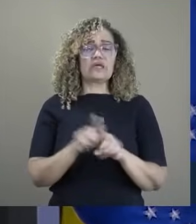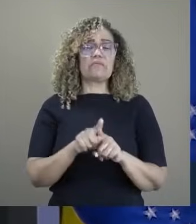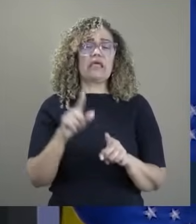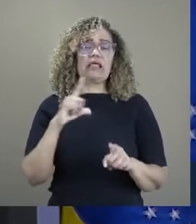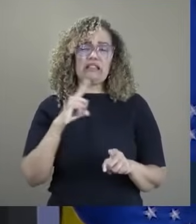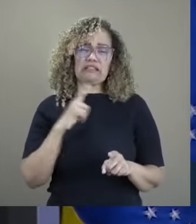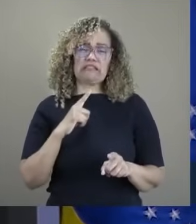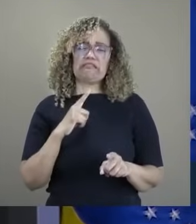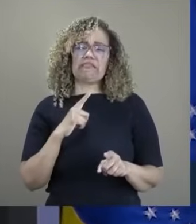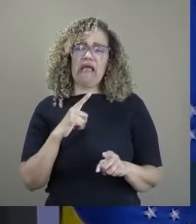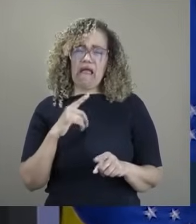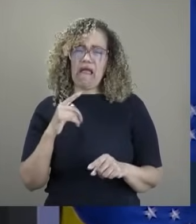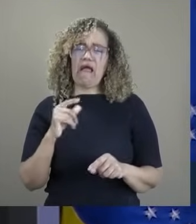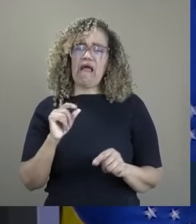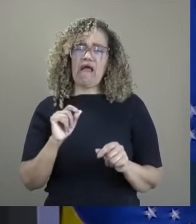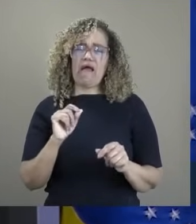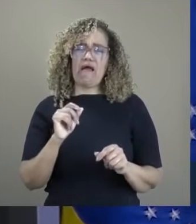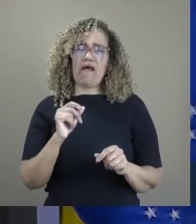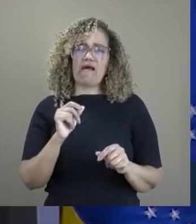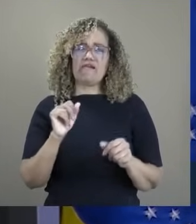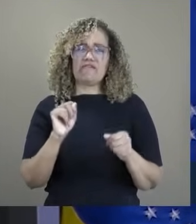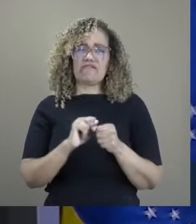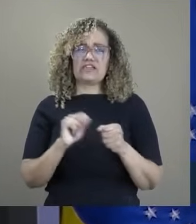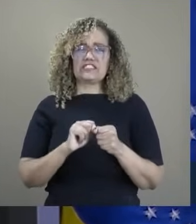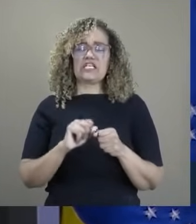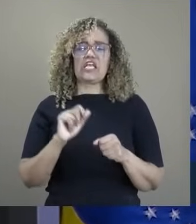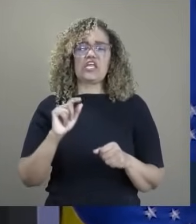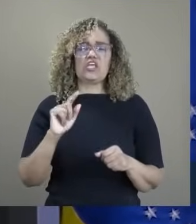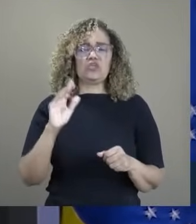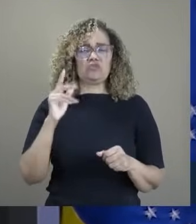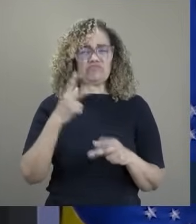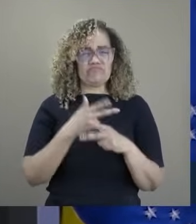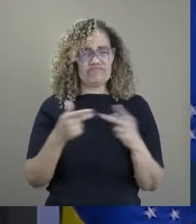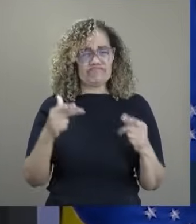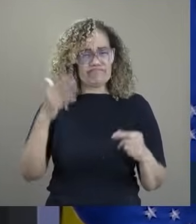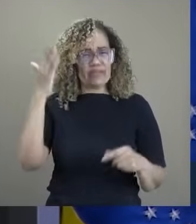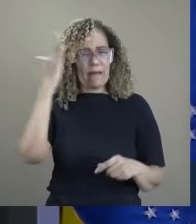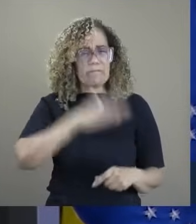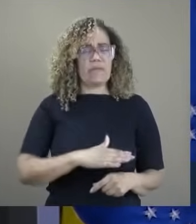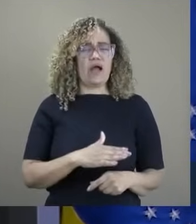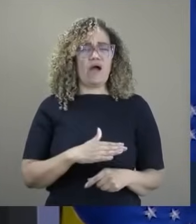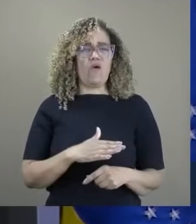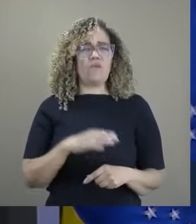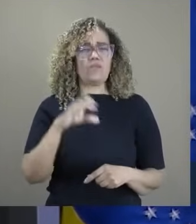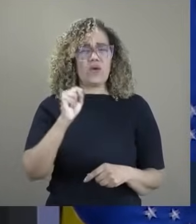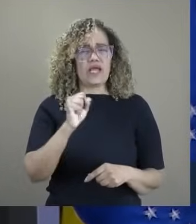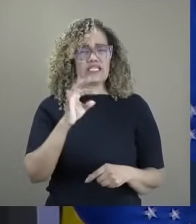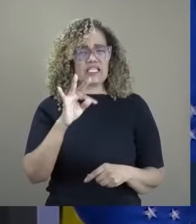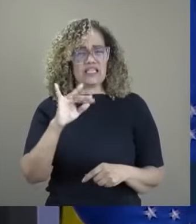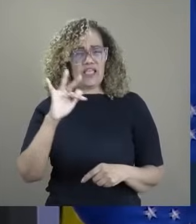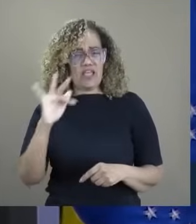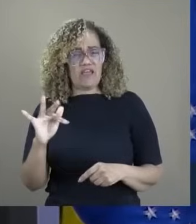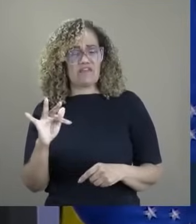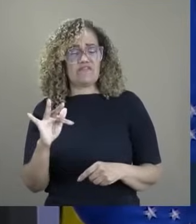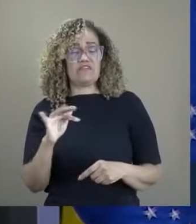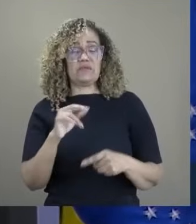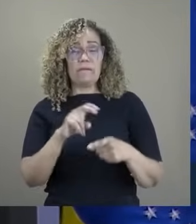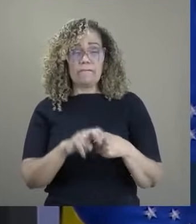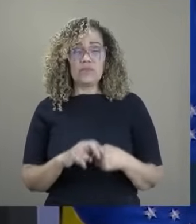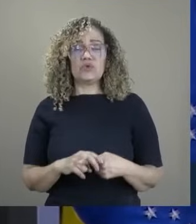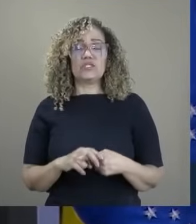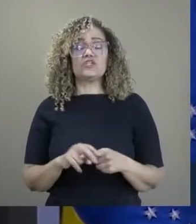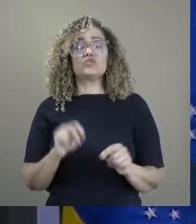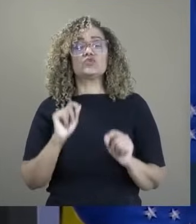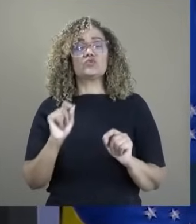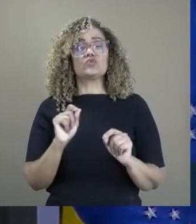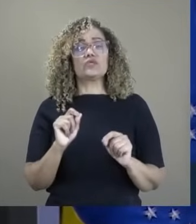do STF e nas minhas investigações Infelizmente o Estopim para quebradeira foi